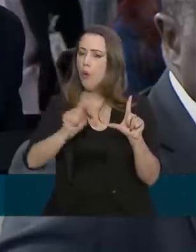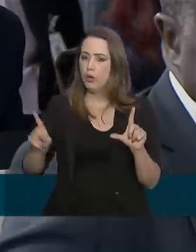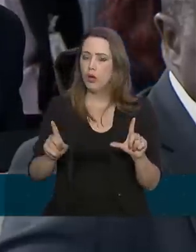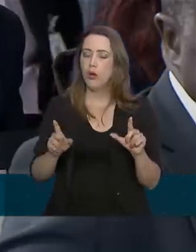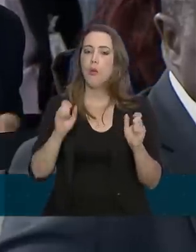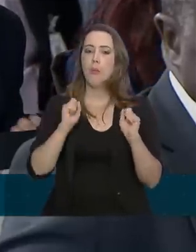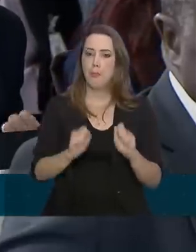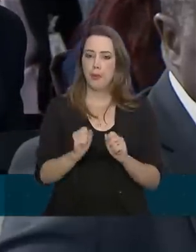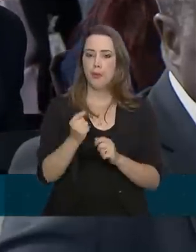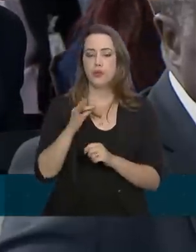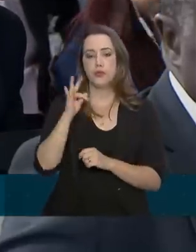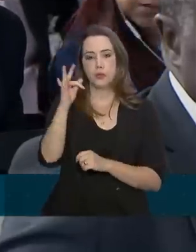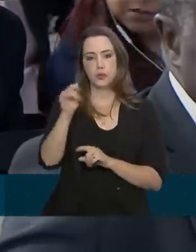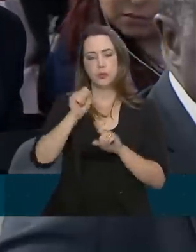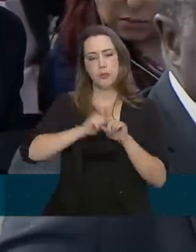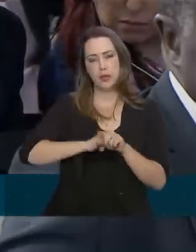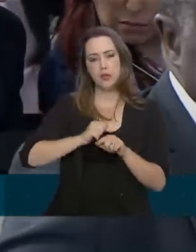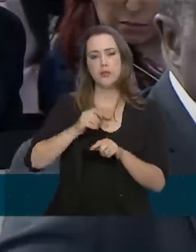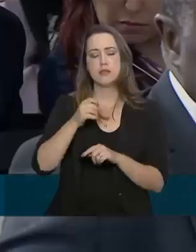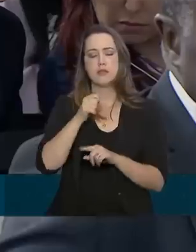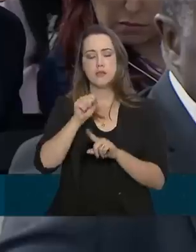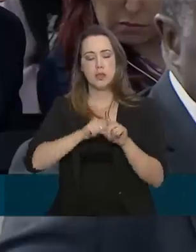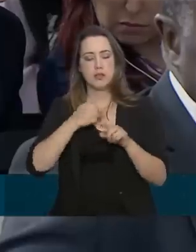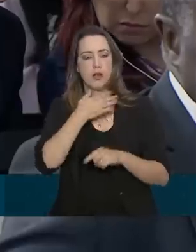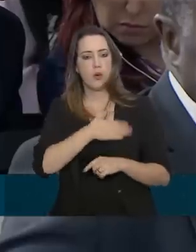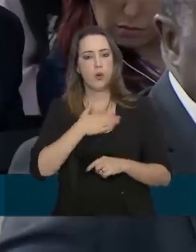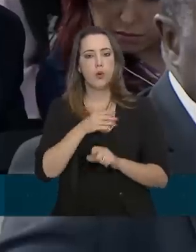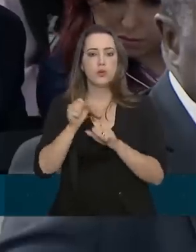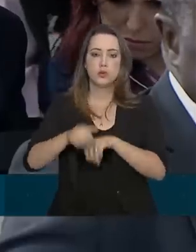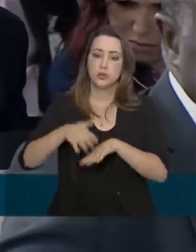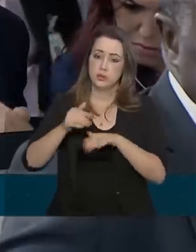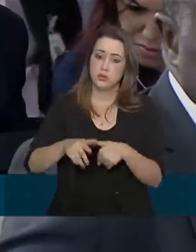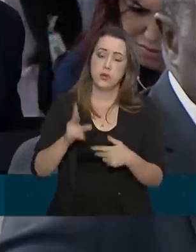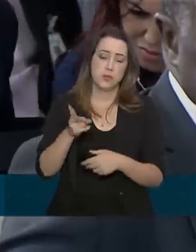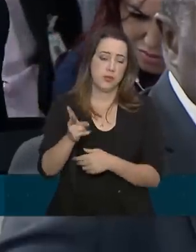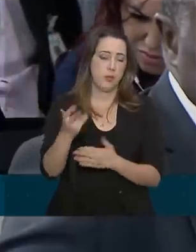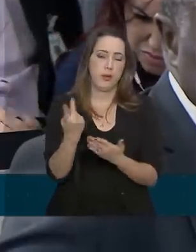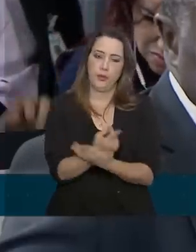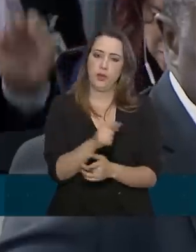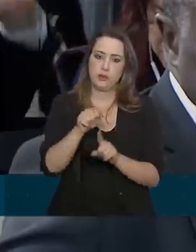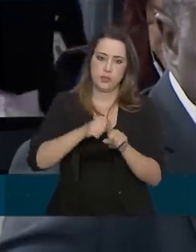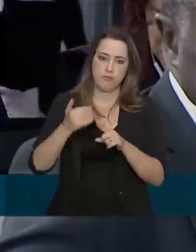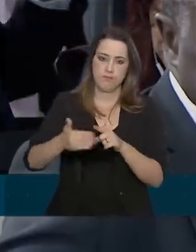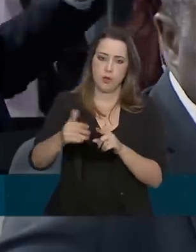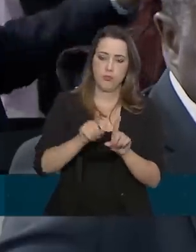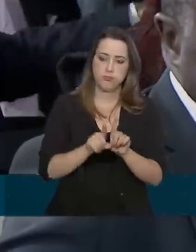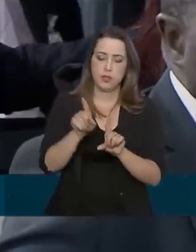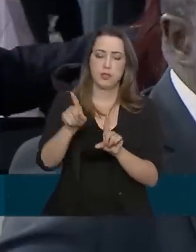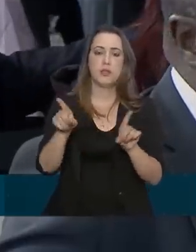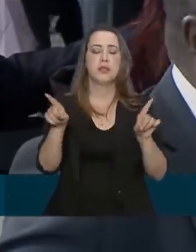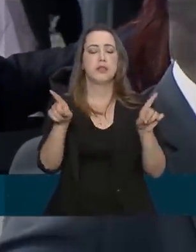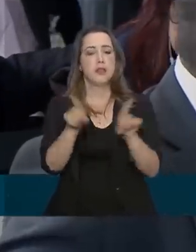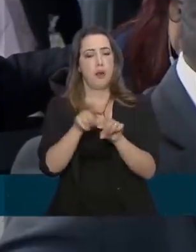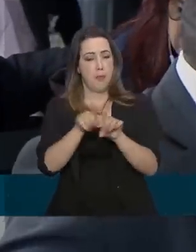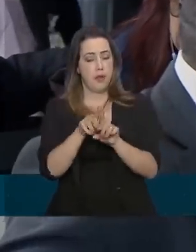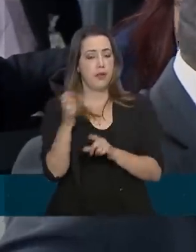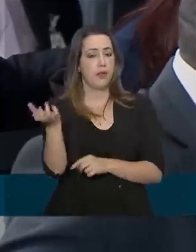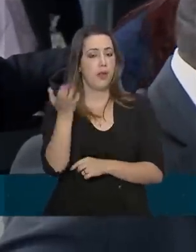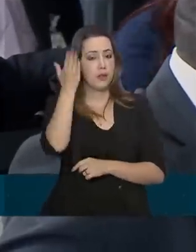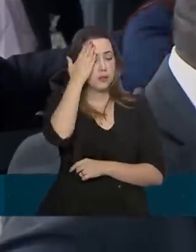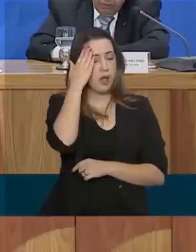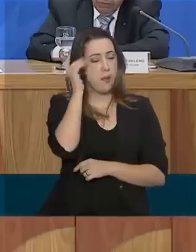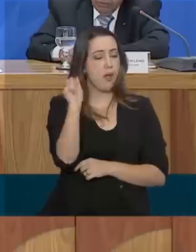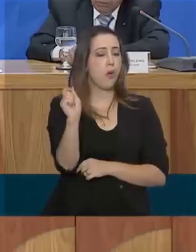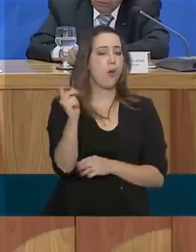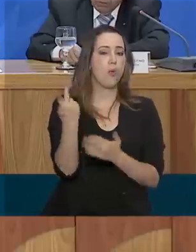meses agosto setembro contrato finalmente né o desmatamento aumenta na amazônia e porque também queria saber é como é que tá acontecendo